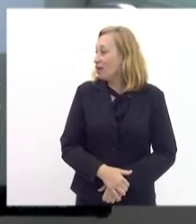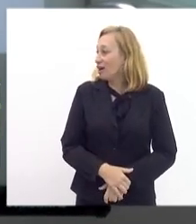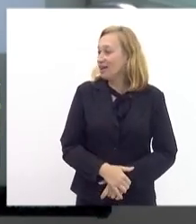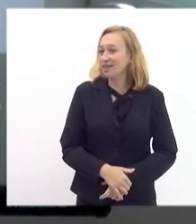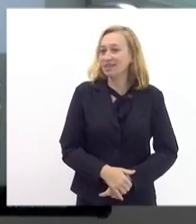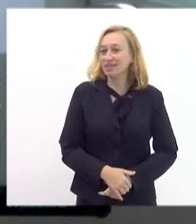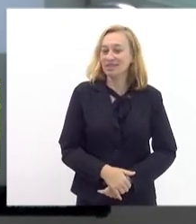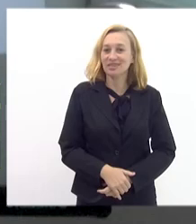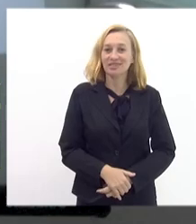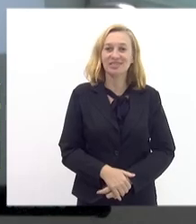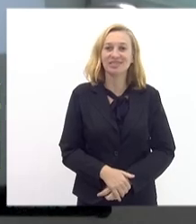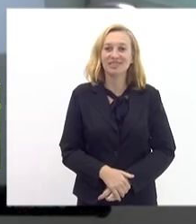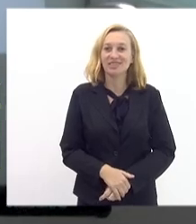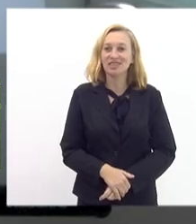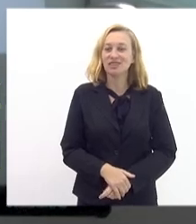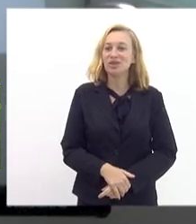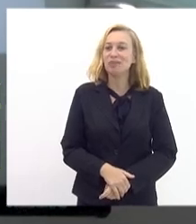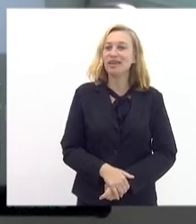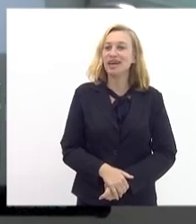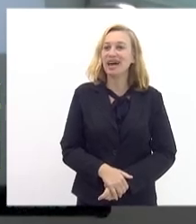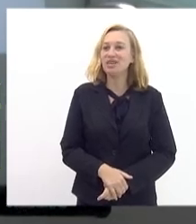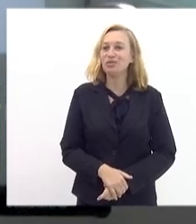o Ltda